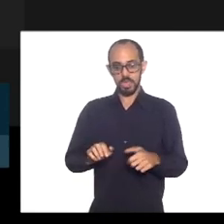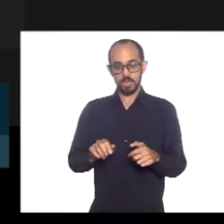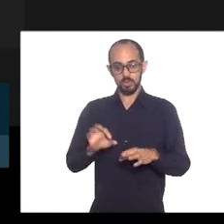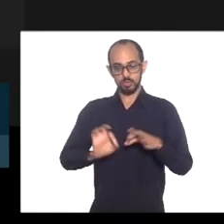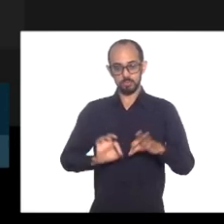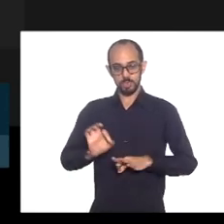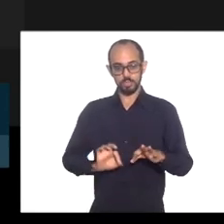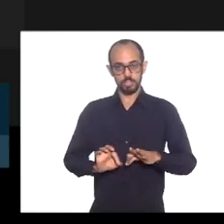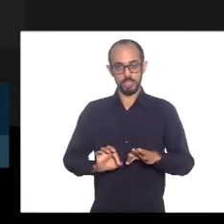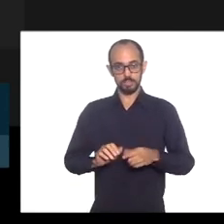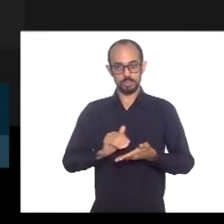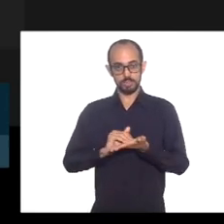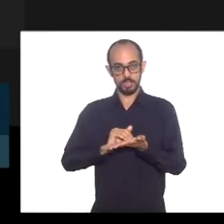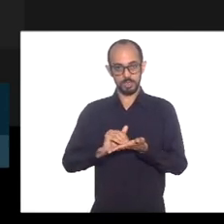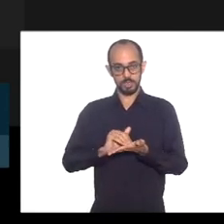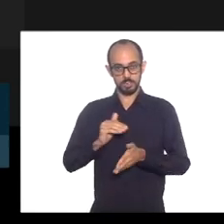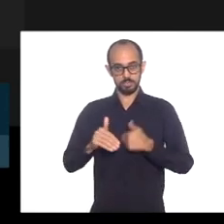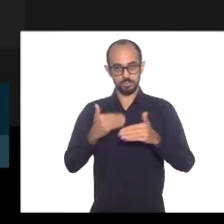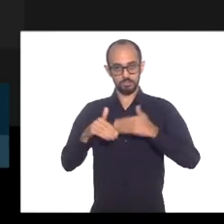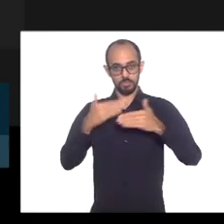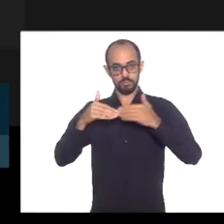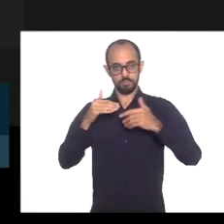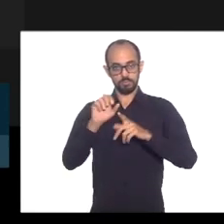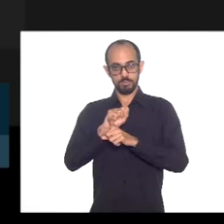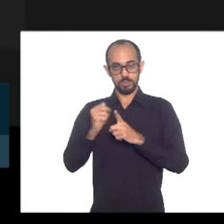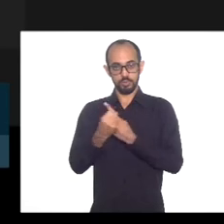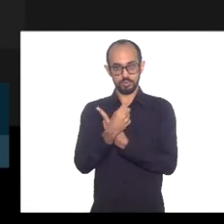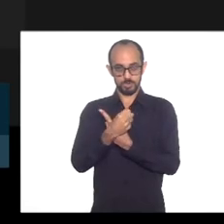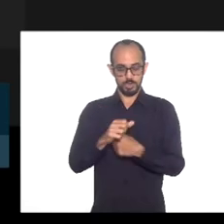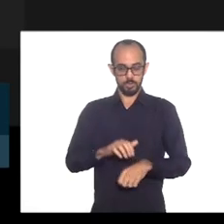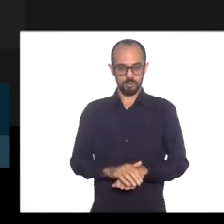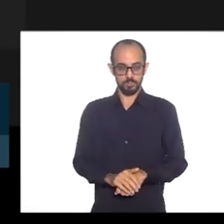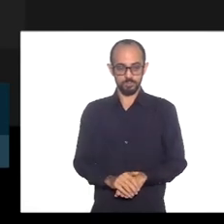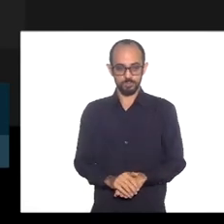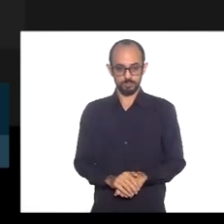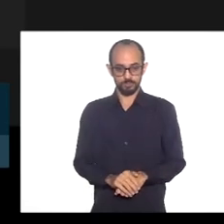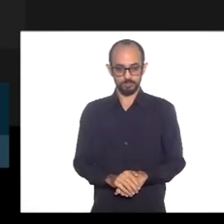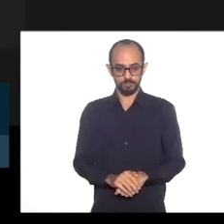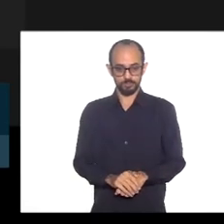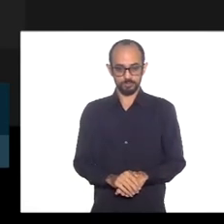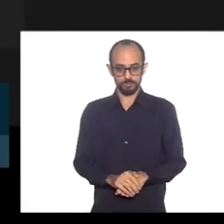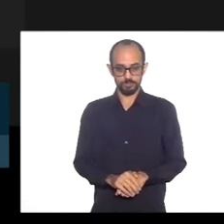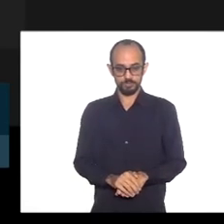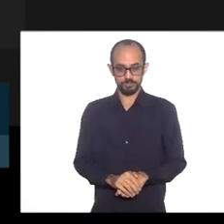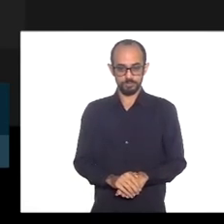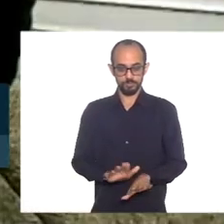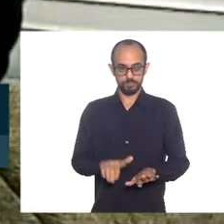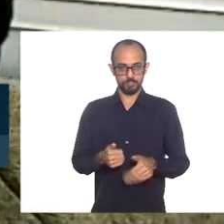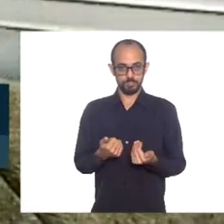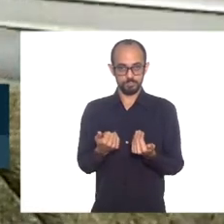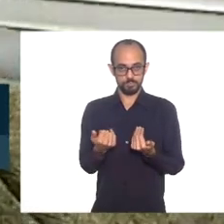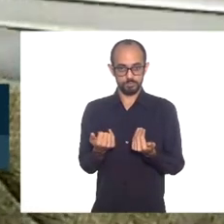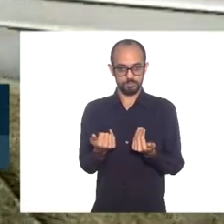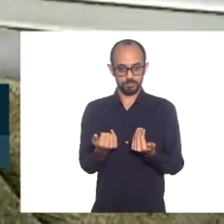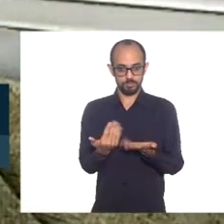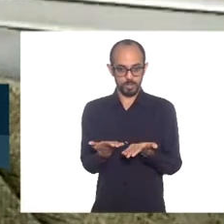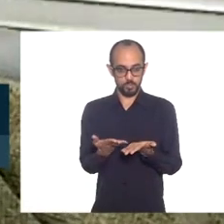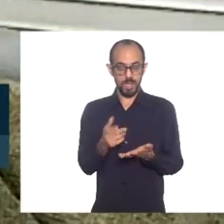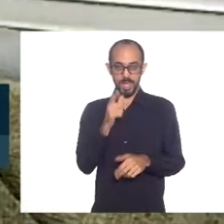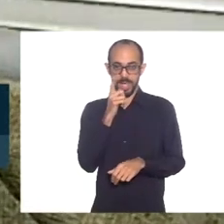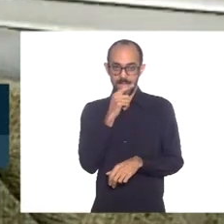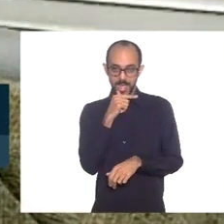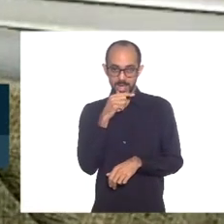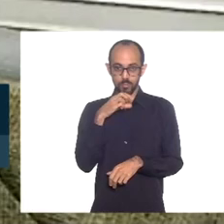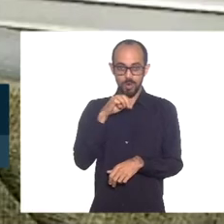da Secretaria de Desenvolvimento Econômico e Social. É aquele lema, né? Água mole em pedra